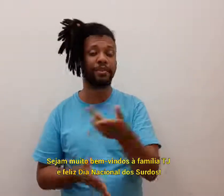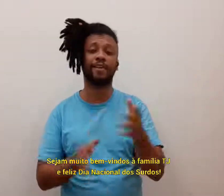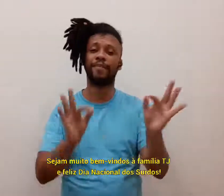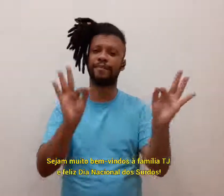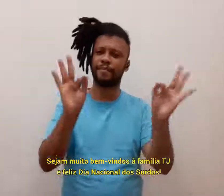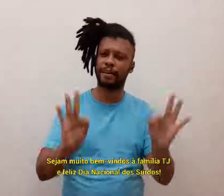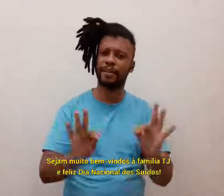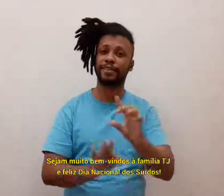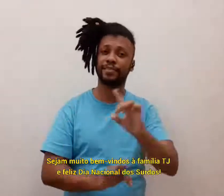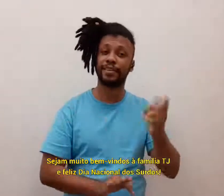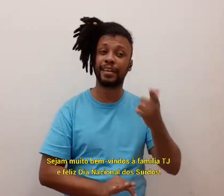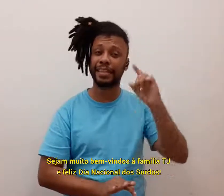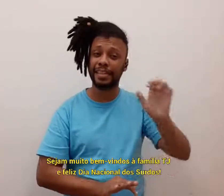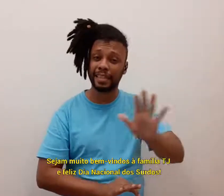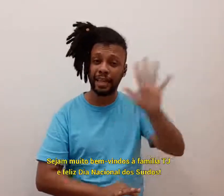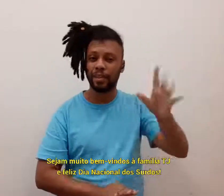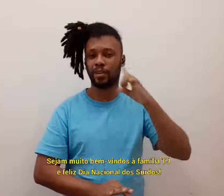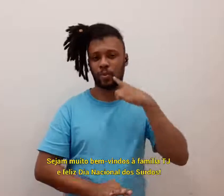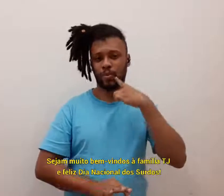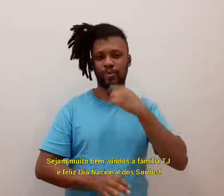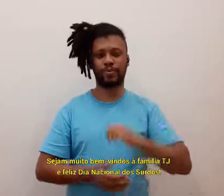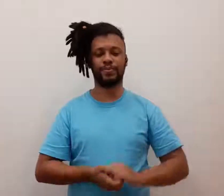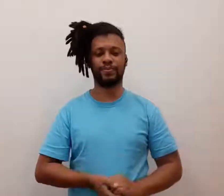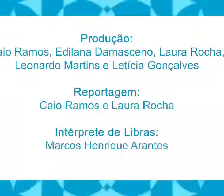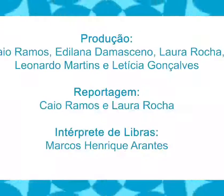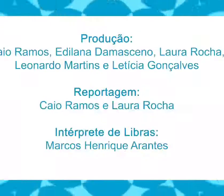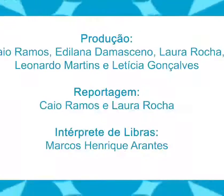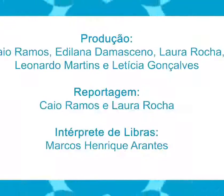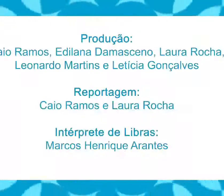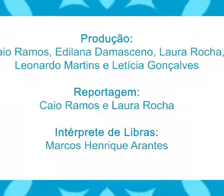Família TJ. E feliz Dia Nacional dos Surdos.